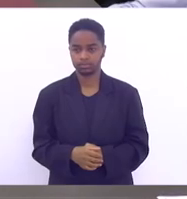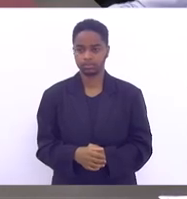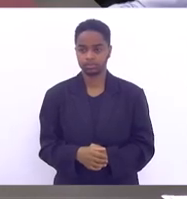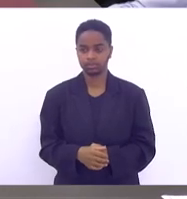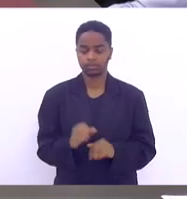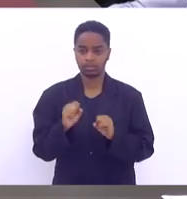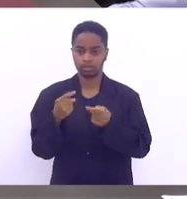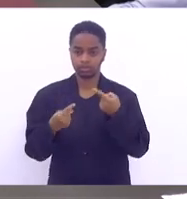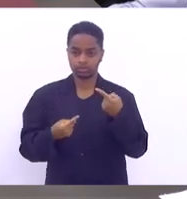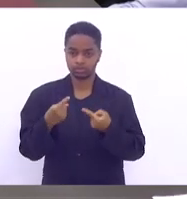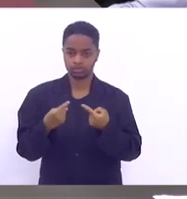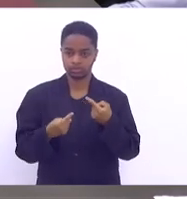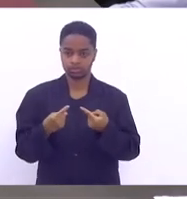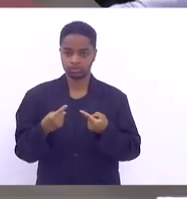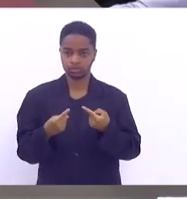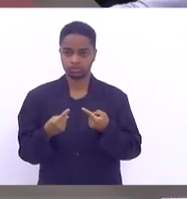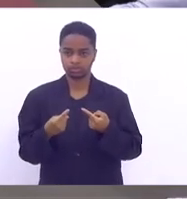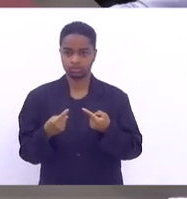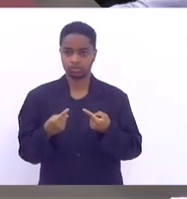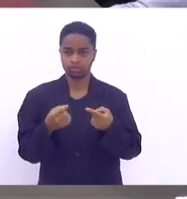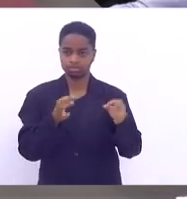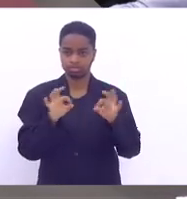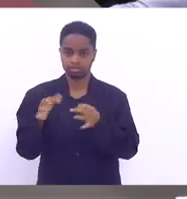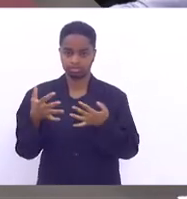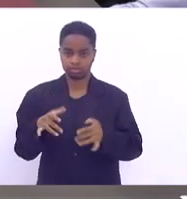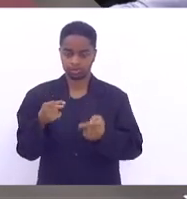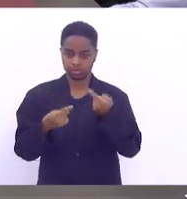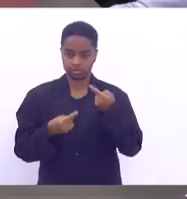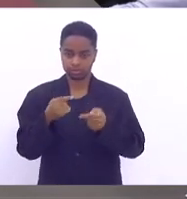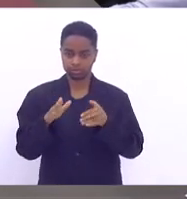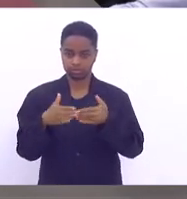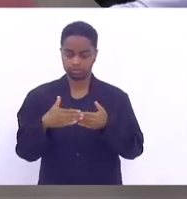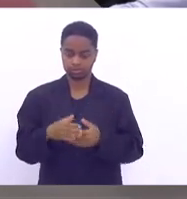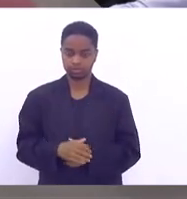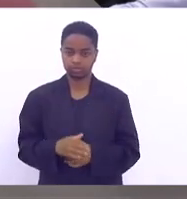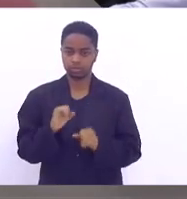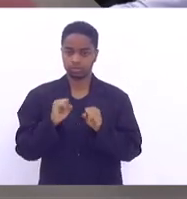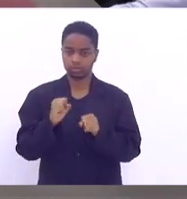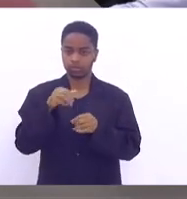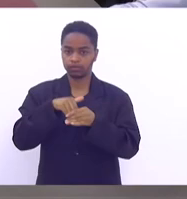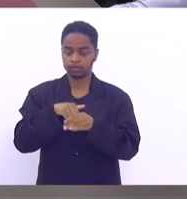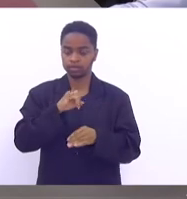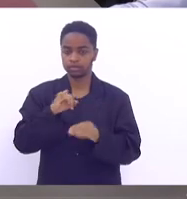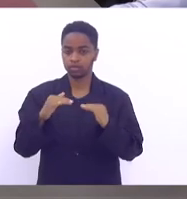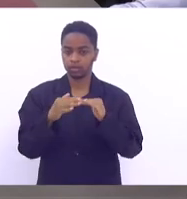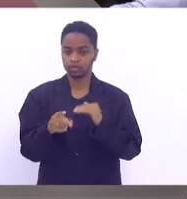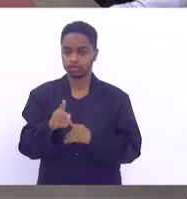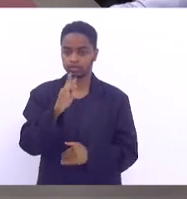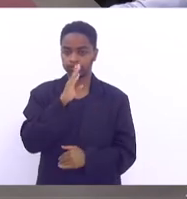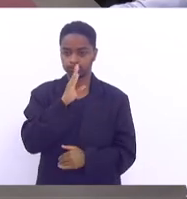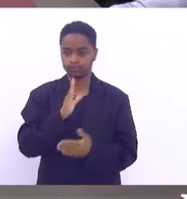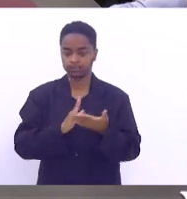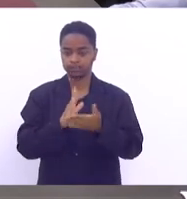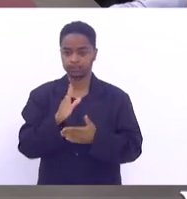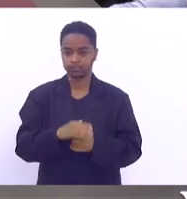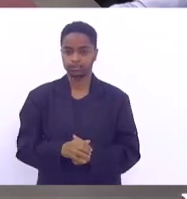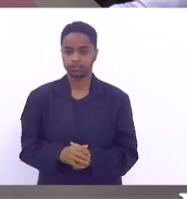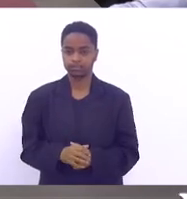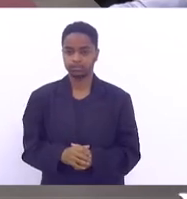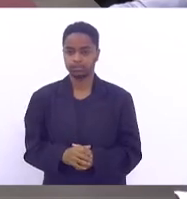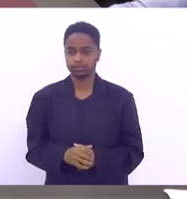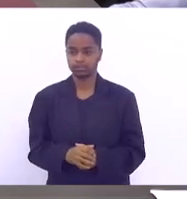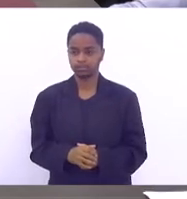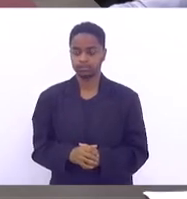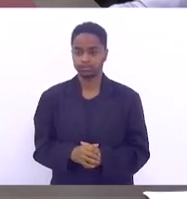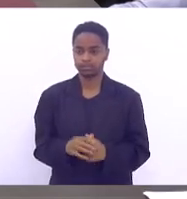Em discussão. Não havendo quem queira discutir, encerrada a discussão. Em votação, senhores que aprovam, permaneçam como estão, aprovado.